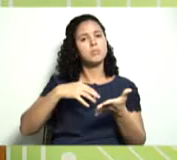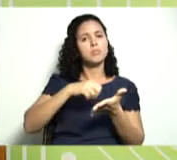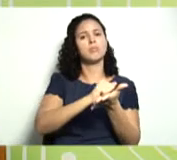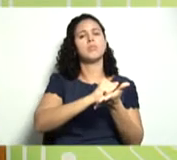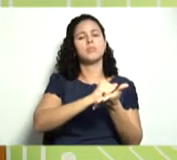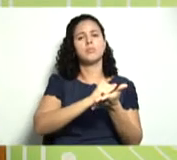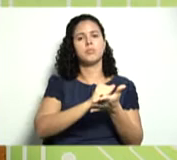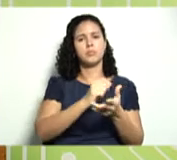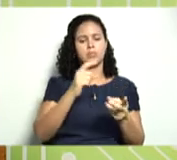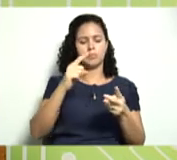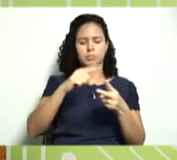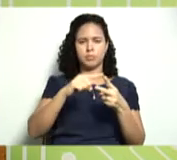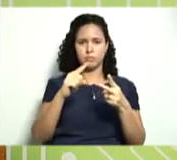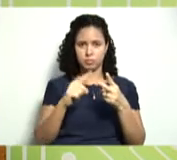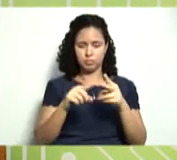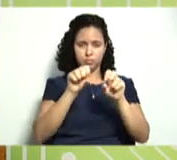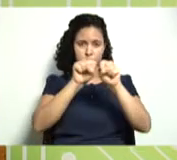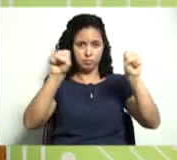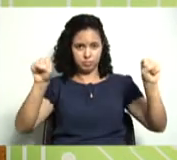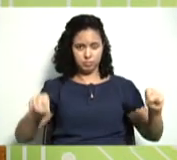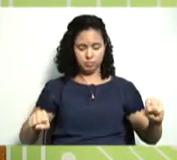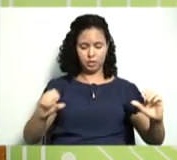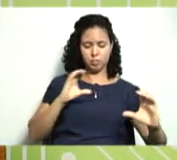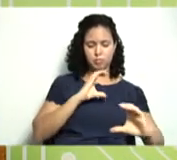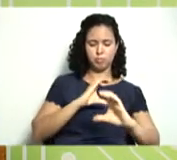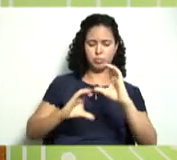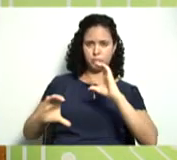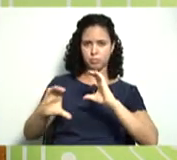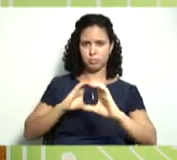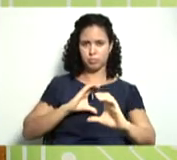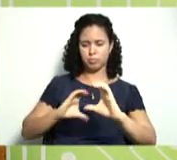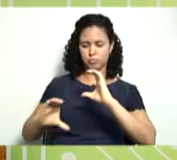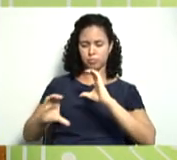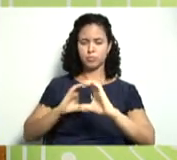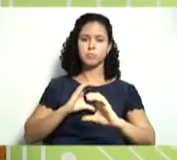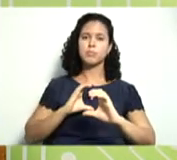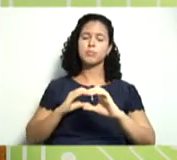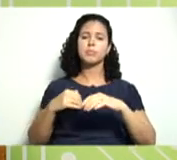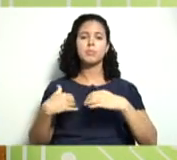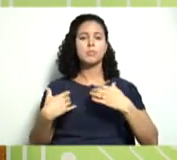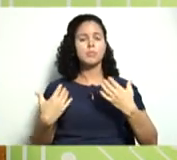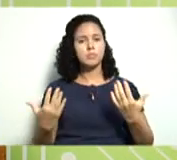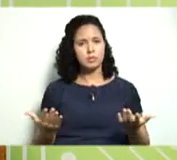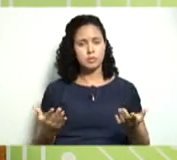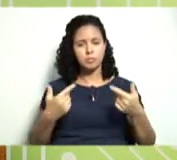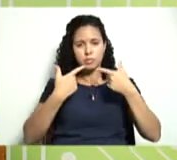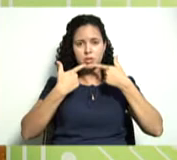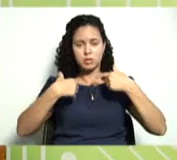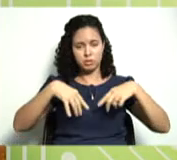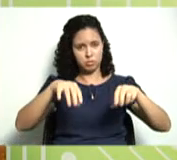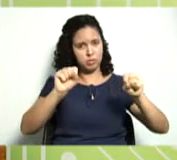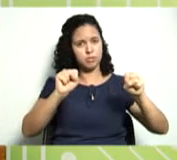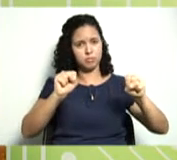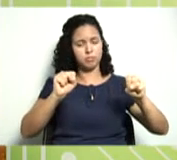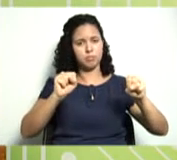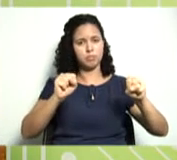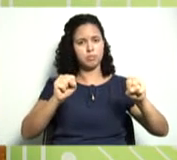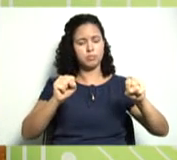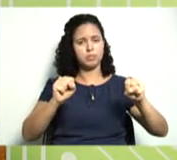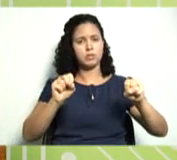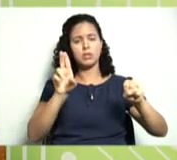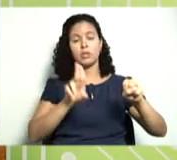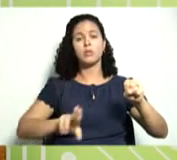vocês são dois sistemas que precisam se comunicar então assim é é a linguagem que estou utilizando com vocês aqui o